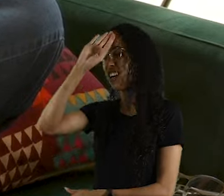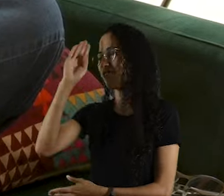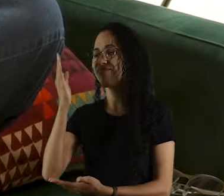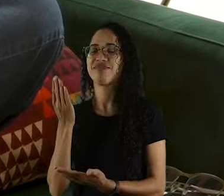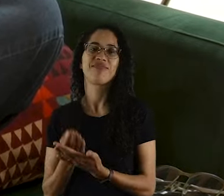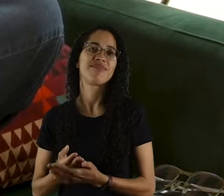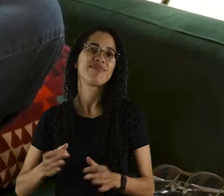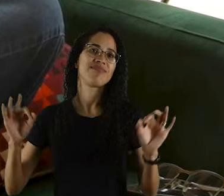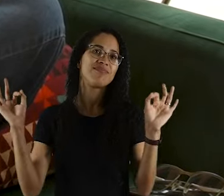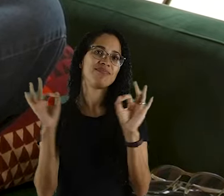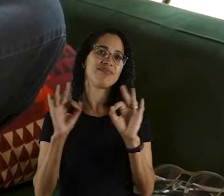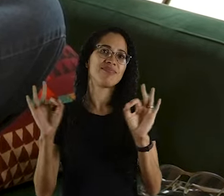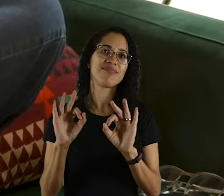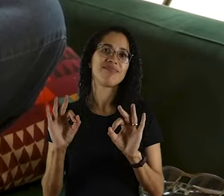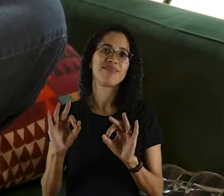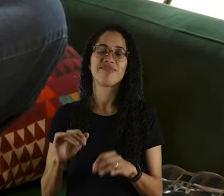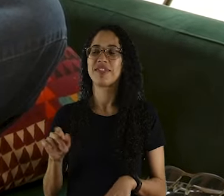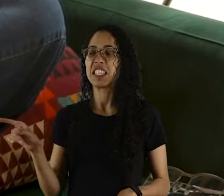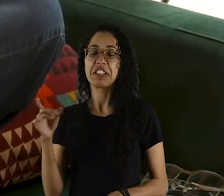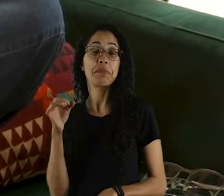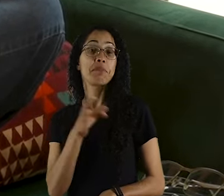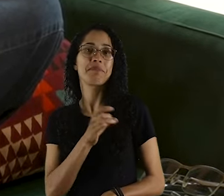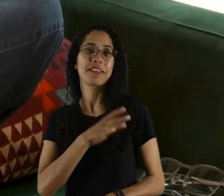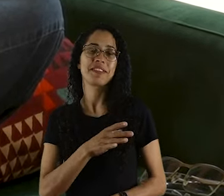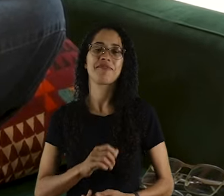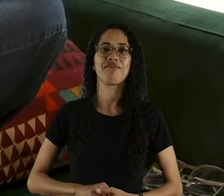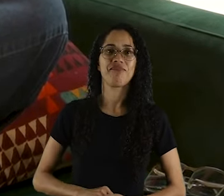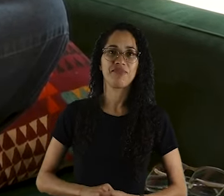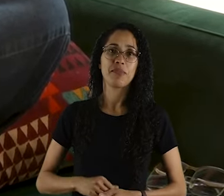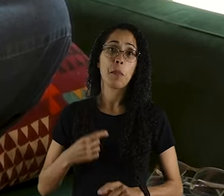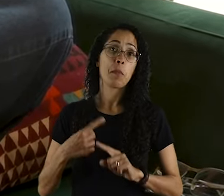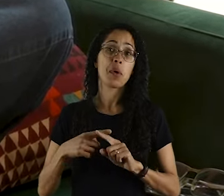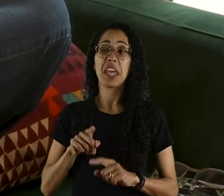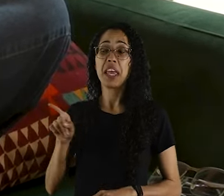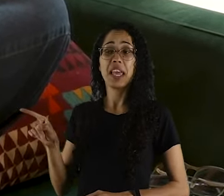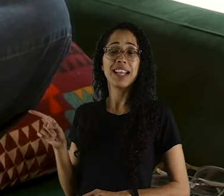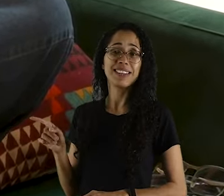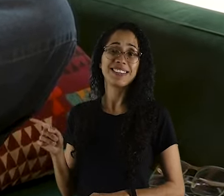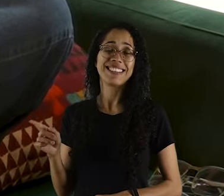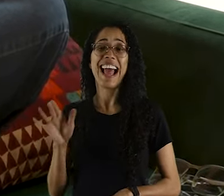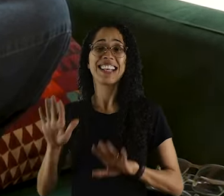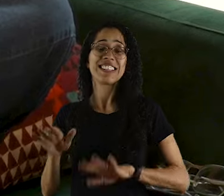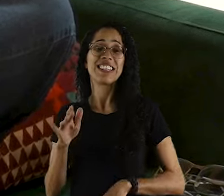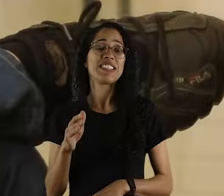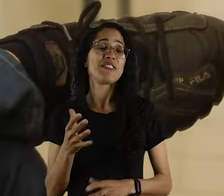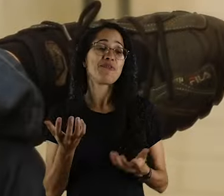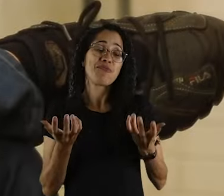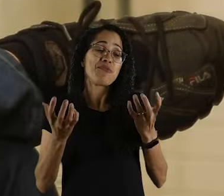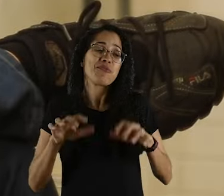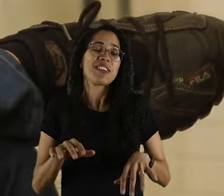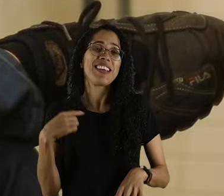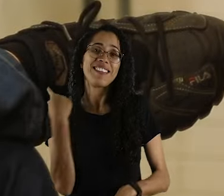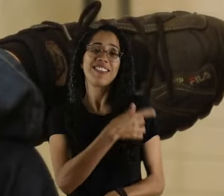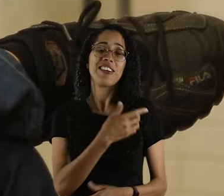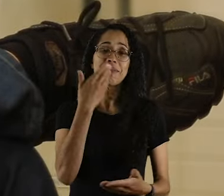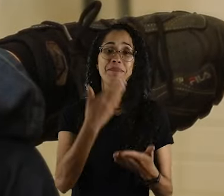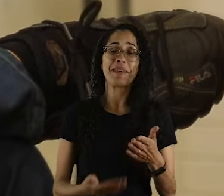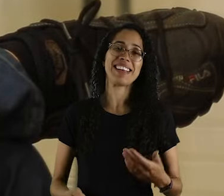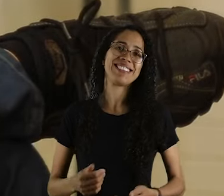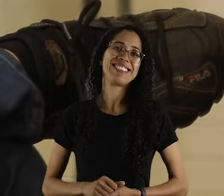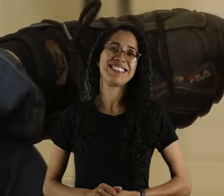tal, e eles ficam também com medo. Porque, na verdade, eles não querem que tu quebre a cara. Eles